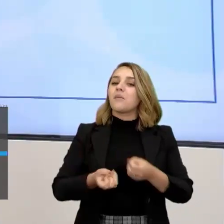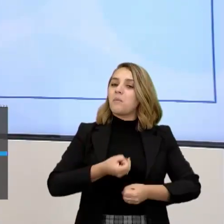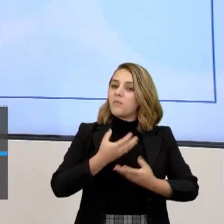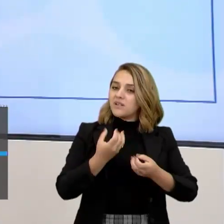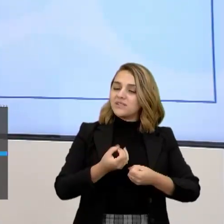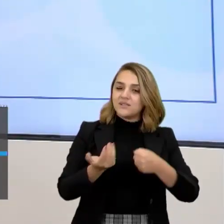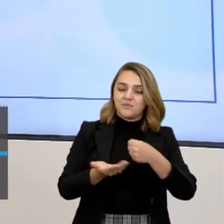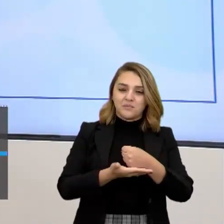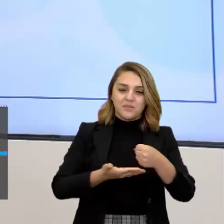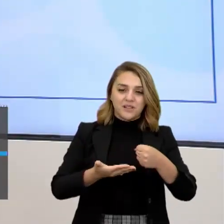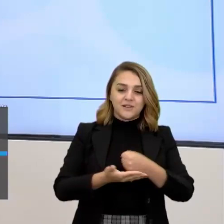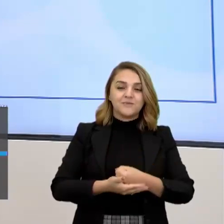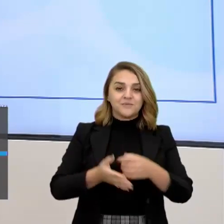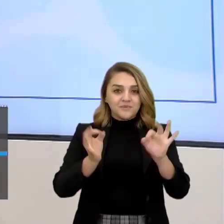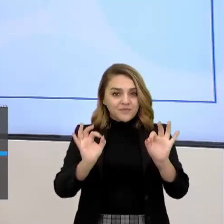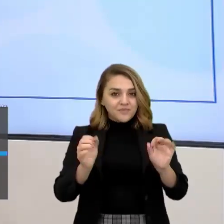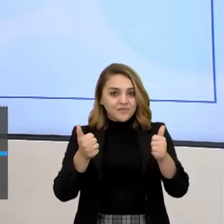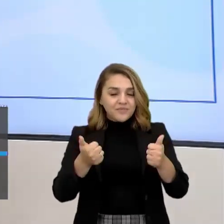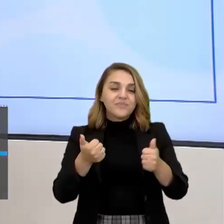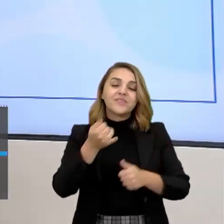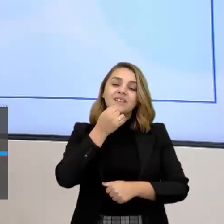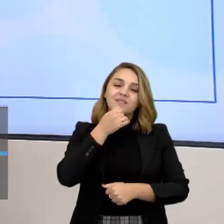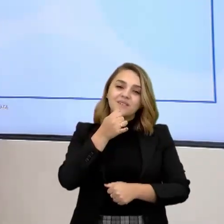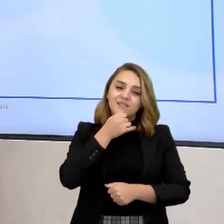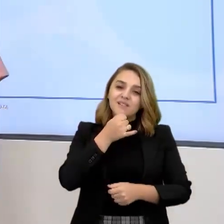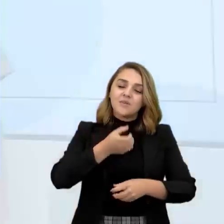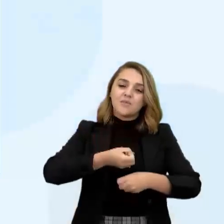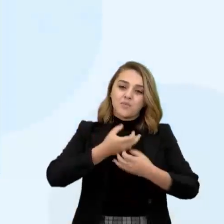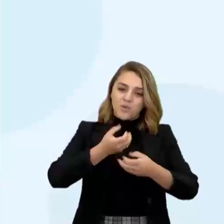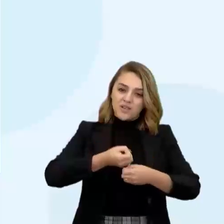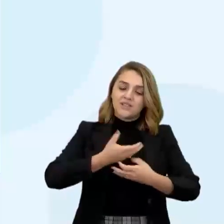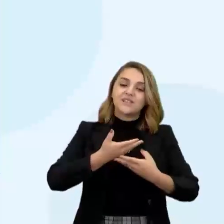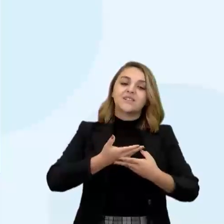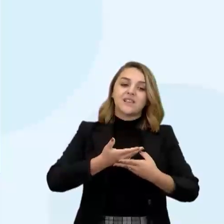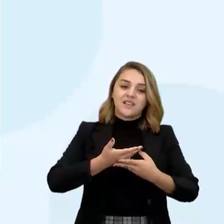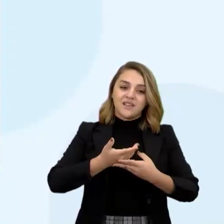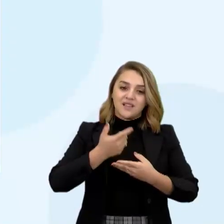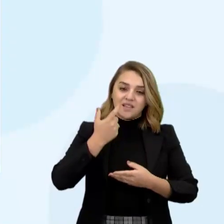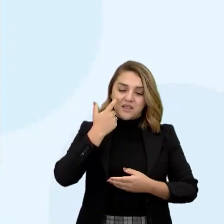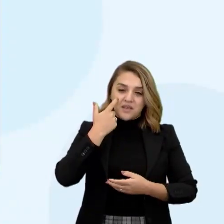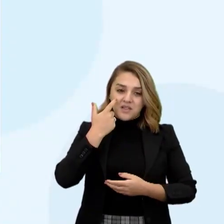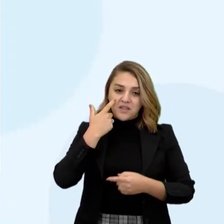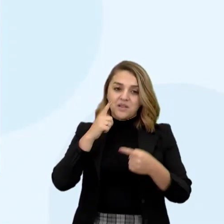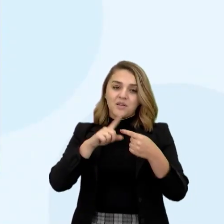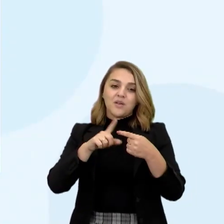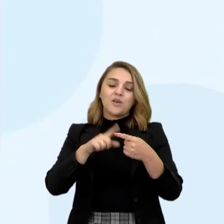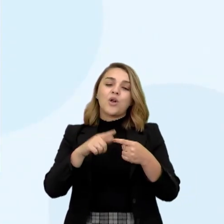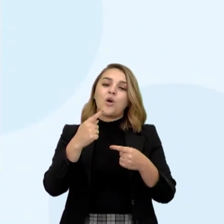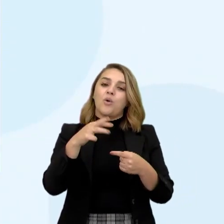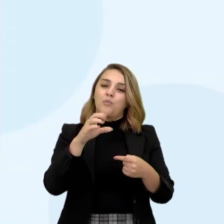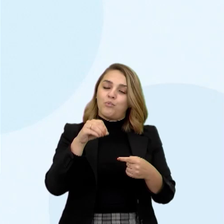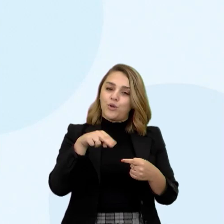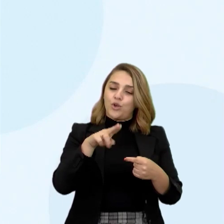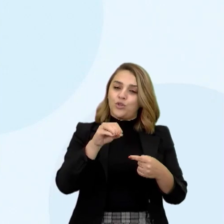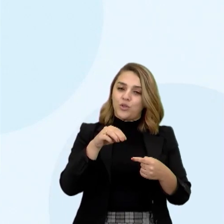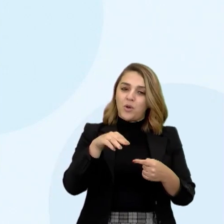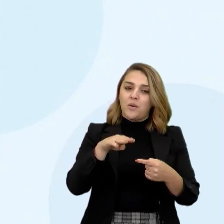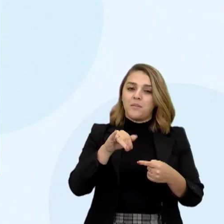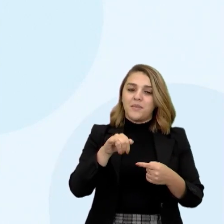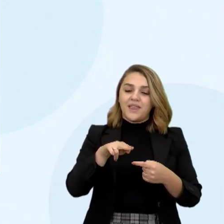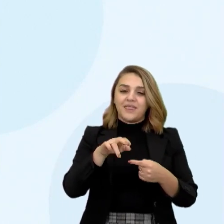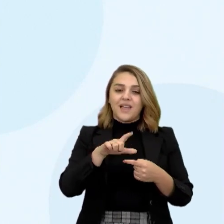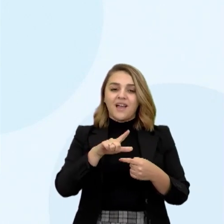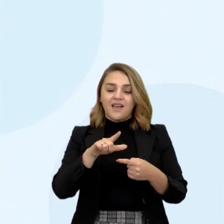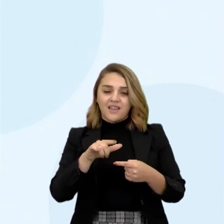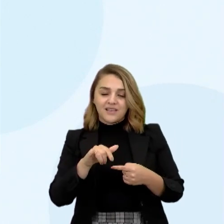Há necessidade do ritmo. Certo? E é um exemplo de poesia do Oswaldo de Andrade? Pronominais. Dê-me um cigarro, diz a